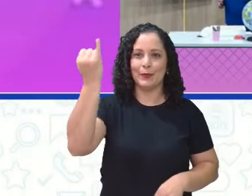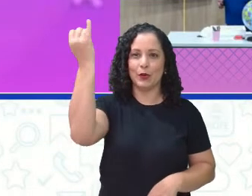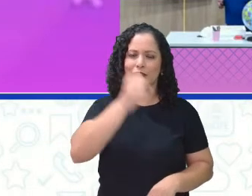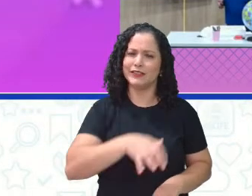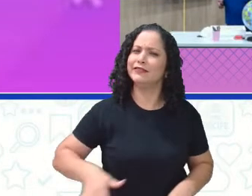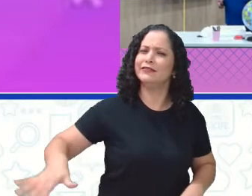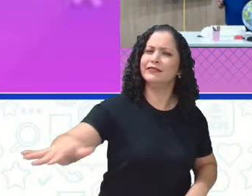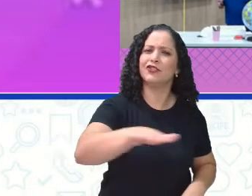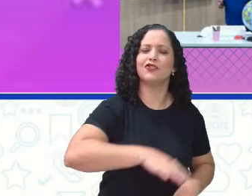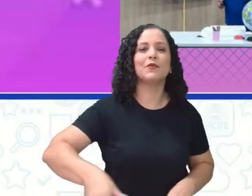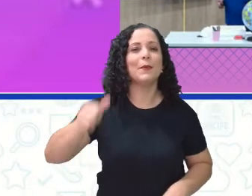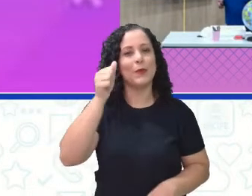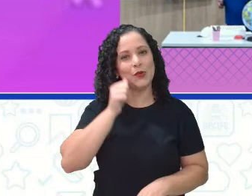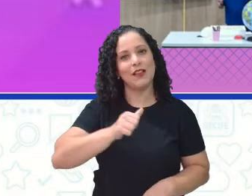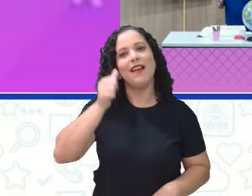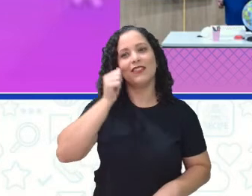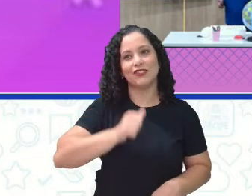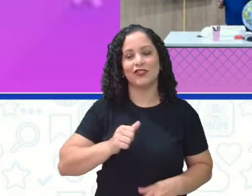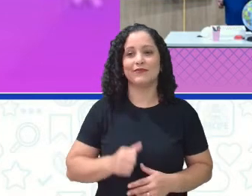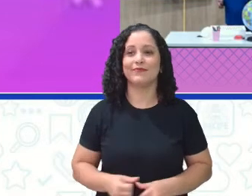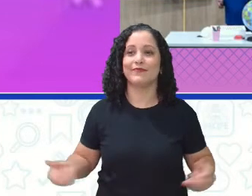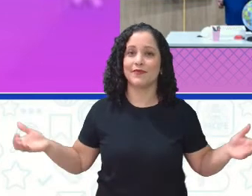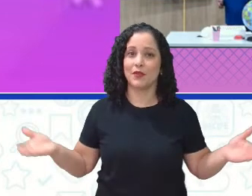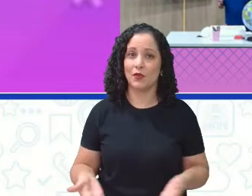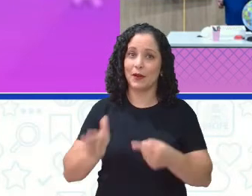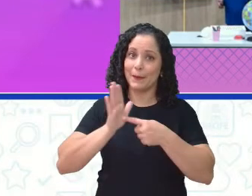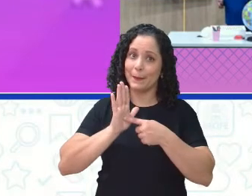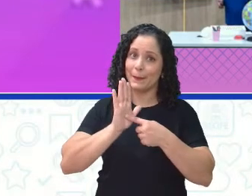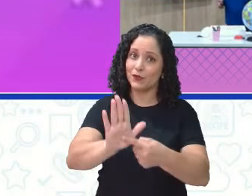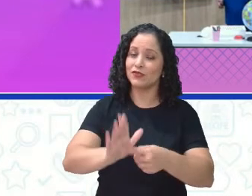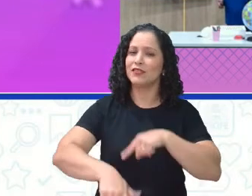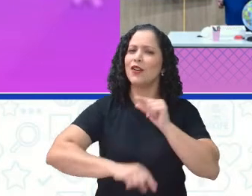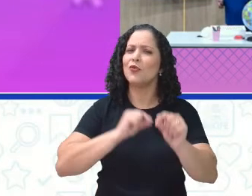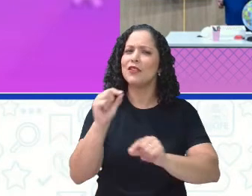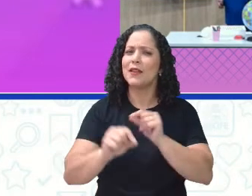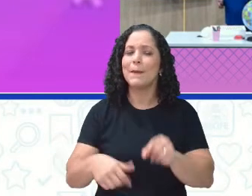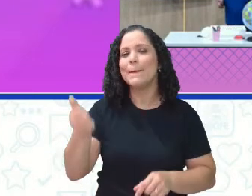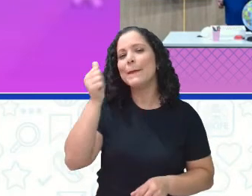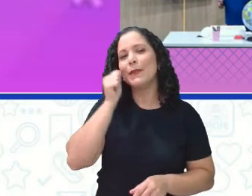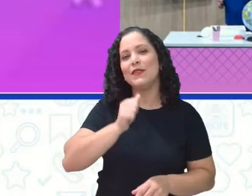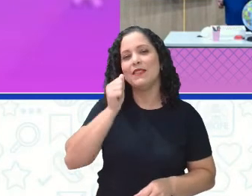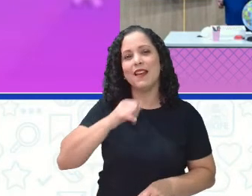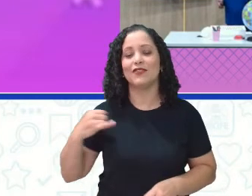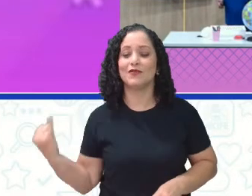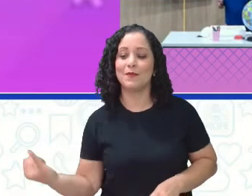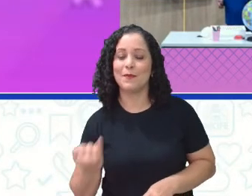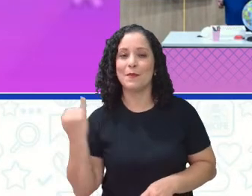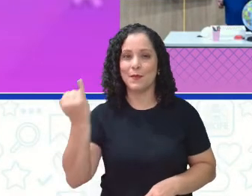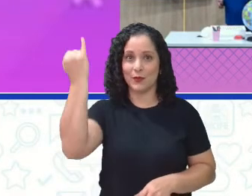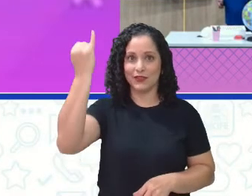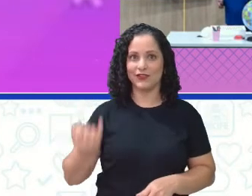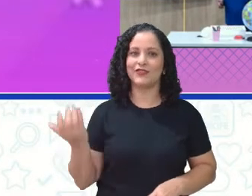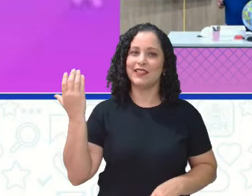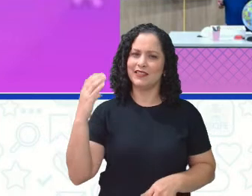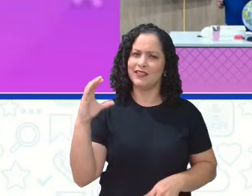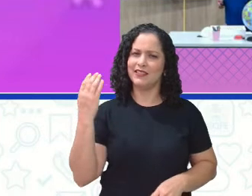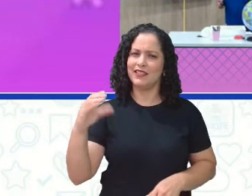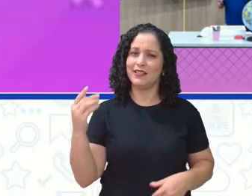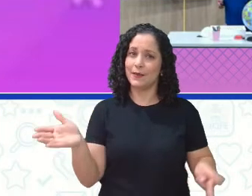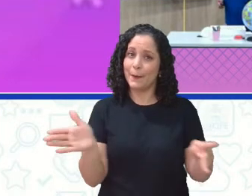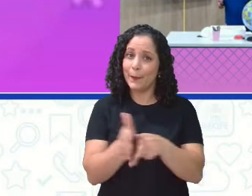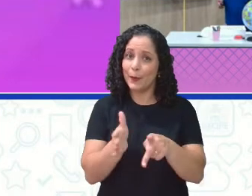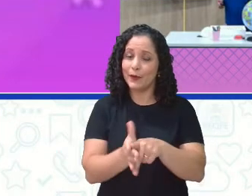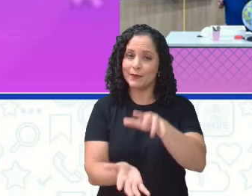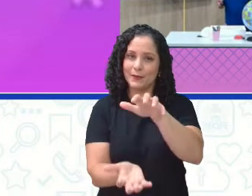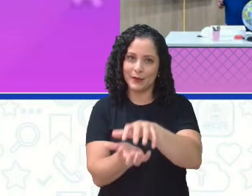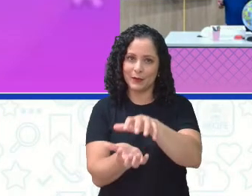nós mulheres, não é? E aí eu trago para vocês mulheres notáveis da ciência pernambucana. E aí eu estou mostrando a